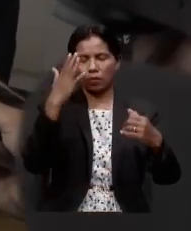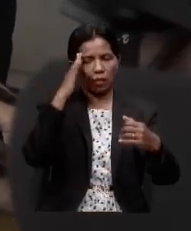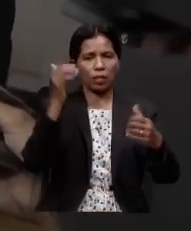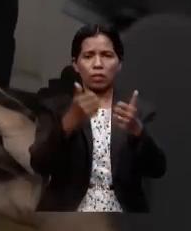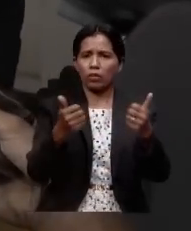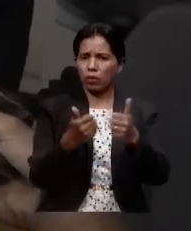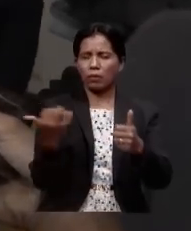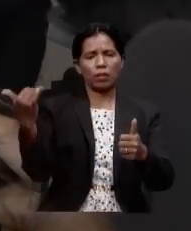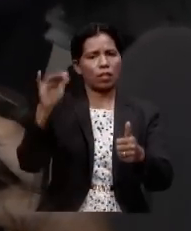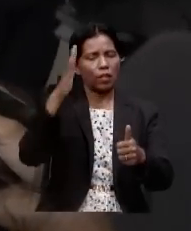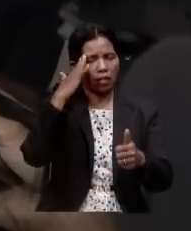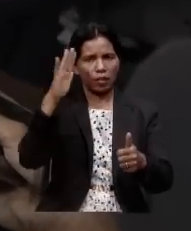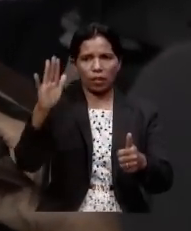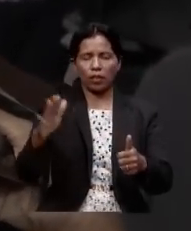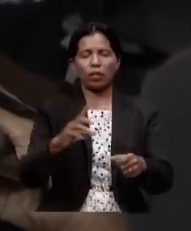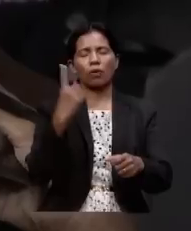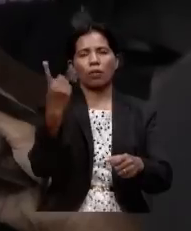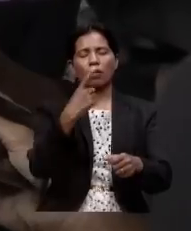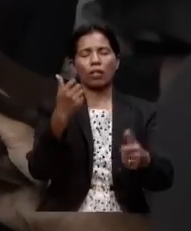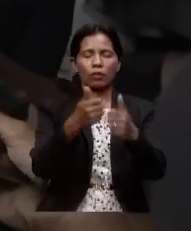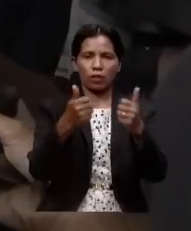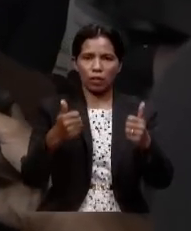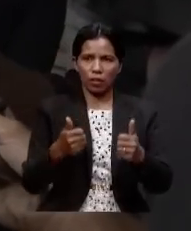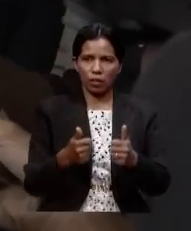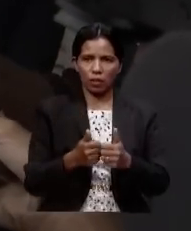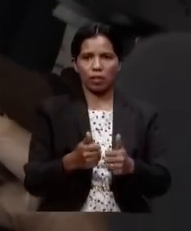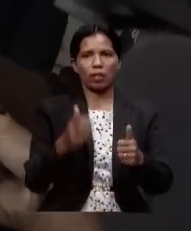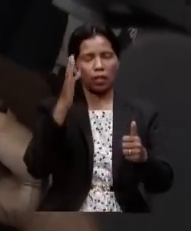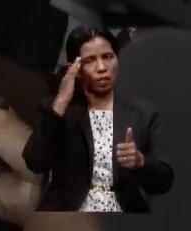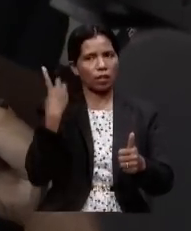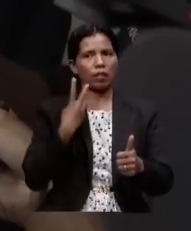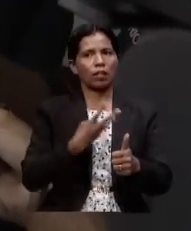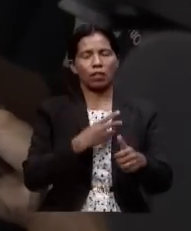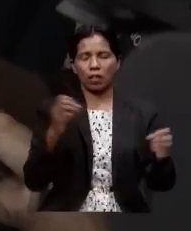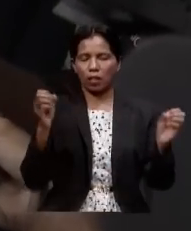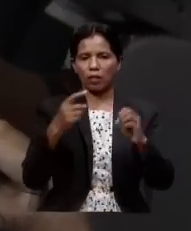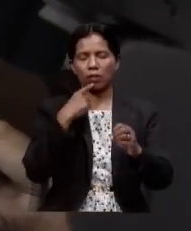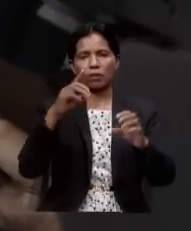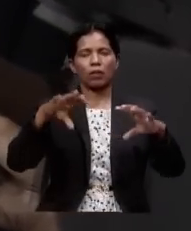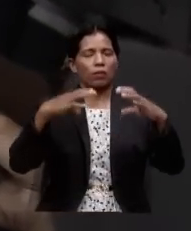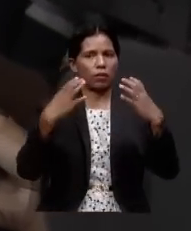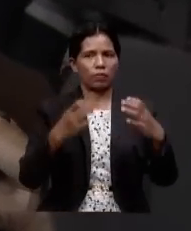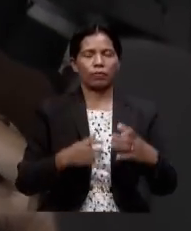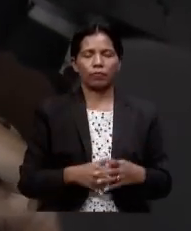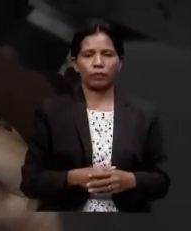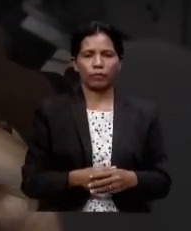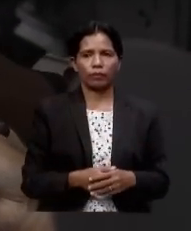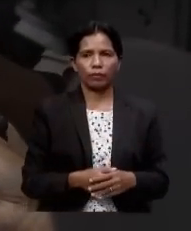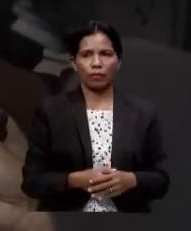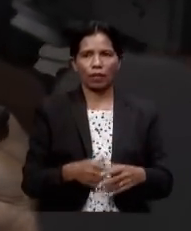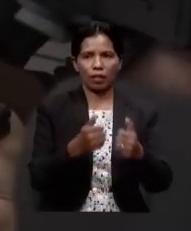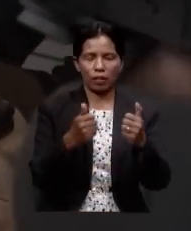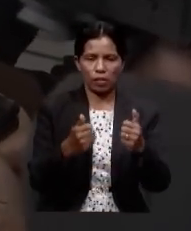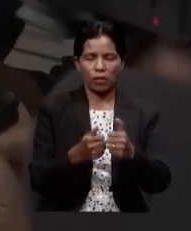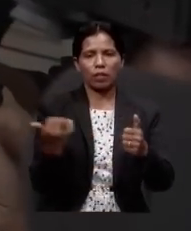haten so autoridade sir lokal mak haten con certeza ke ita laos dung fali ba komisau oh asesor sir mai